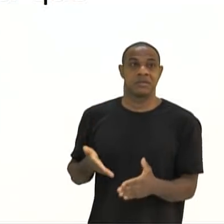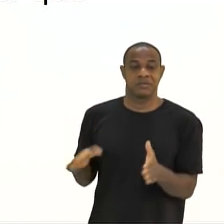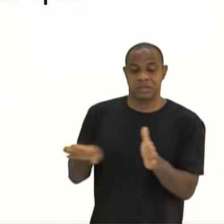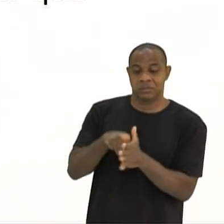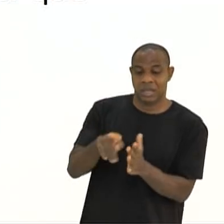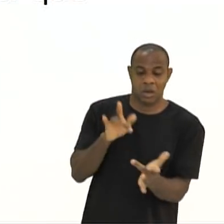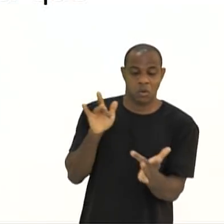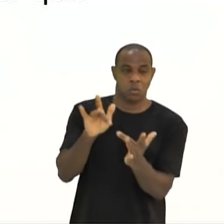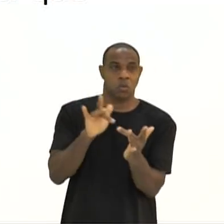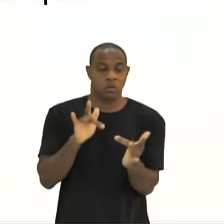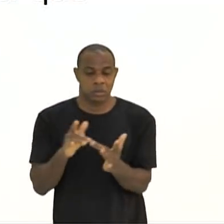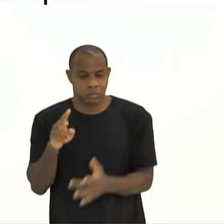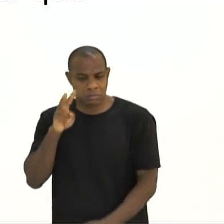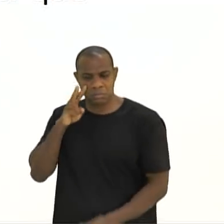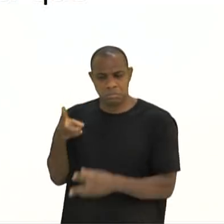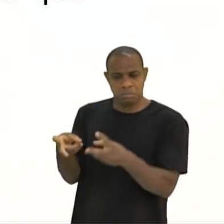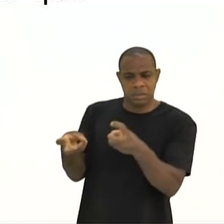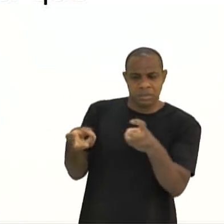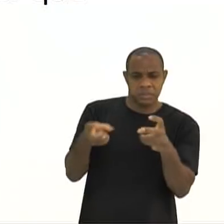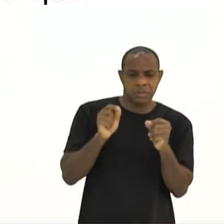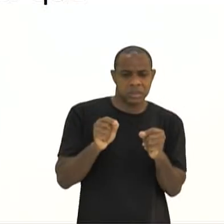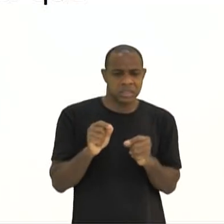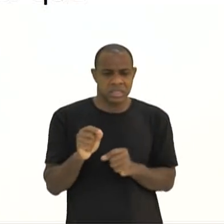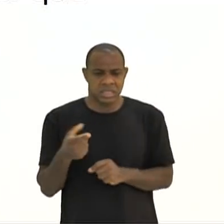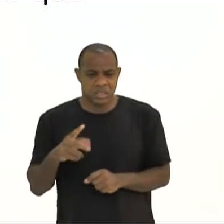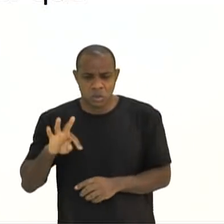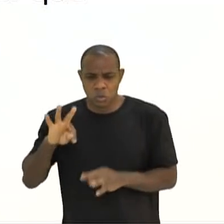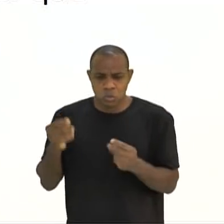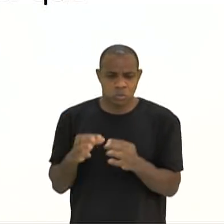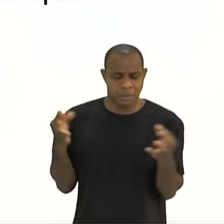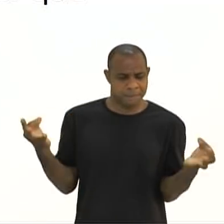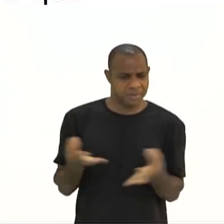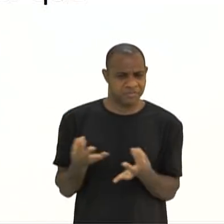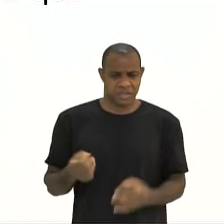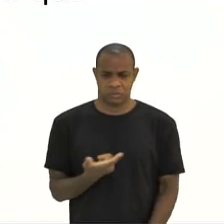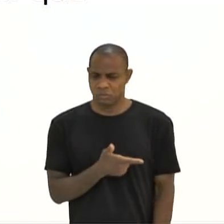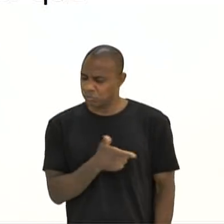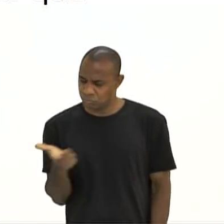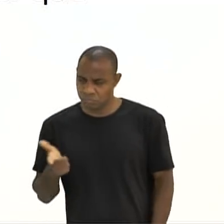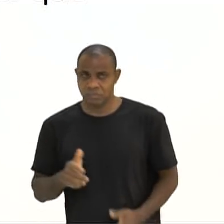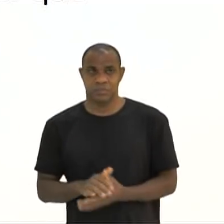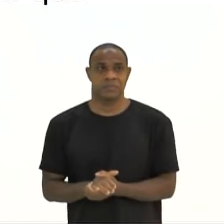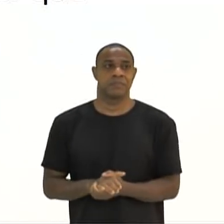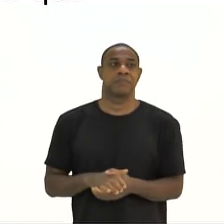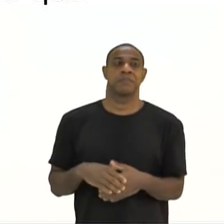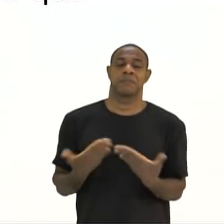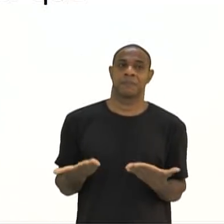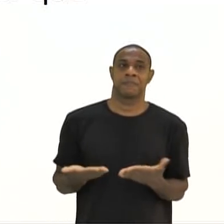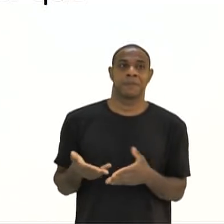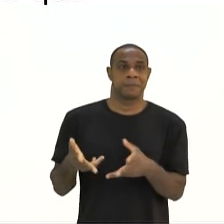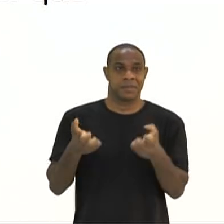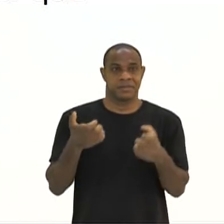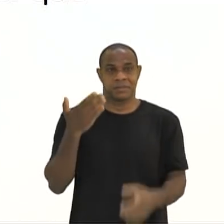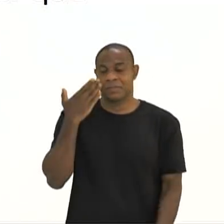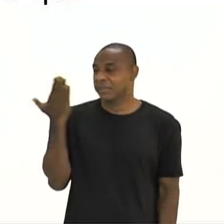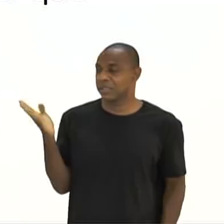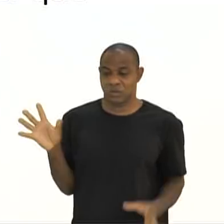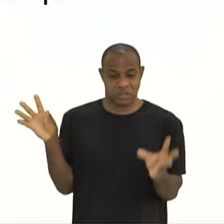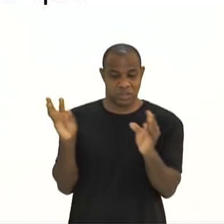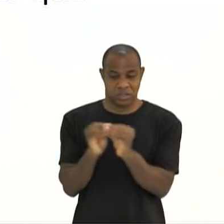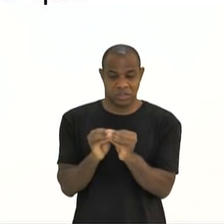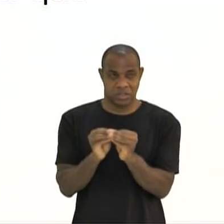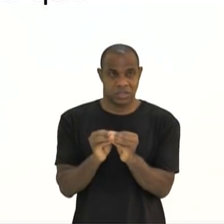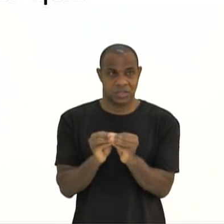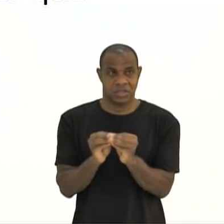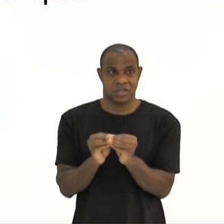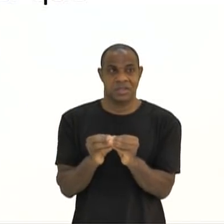já deixa transparecer que nem tudo é perfeito, como John quer que pareça. Percebam que no resumo, né, não